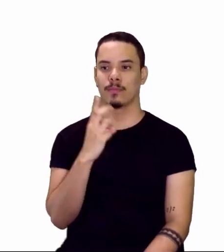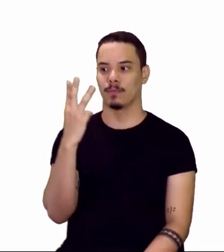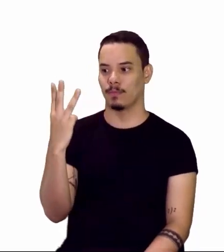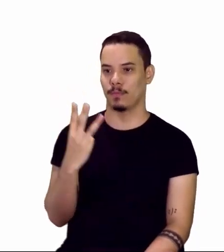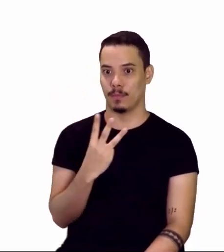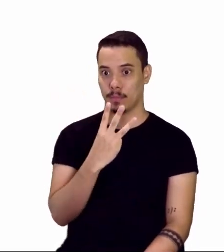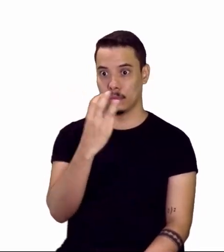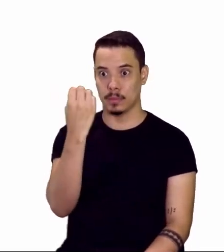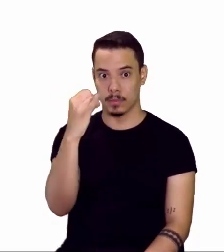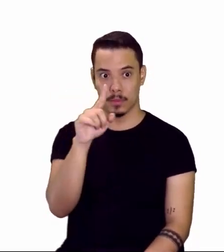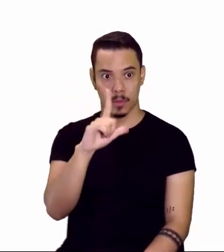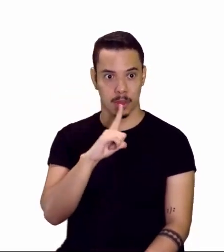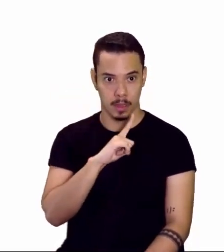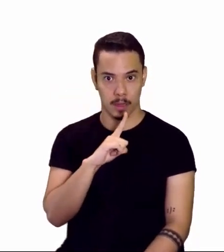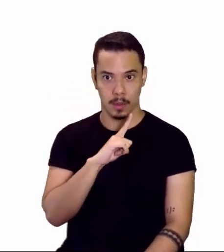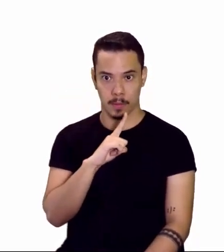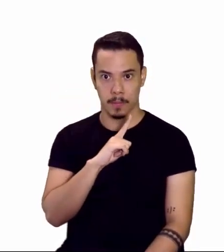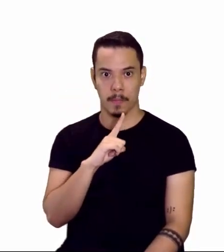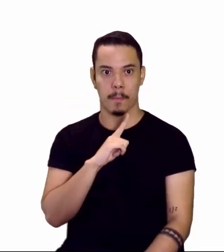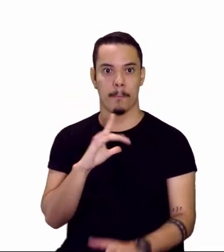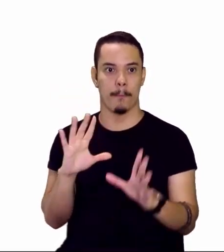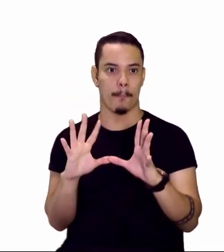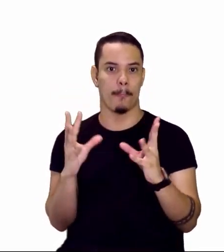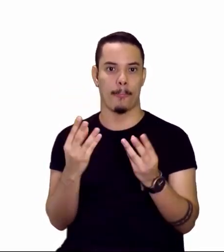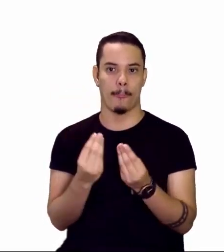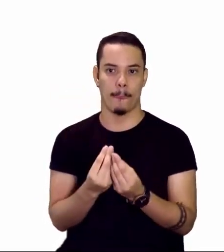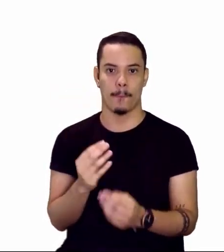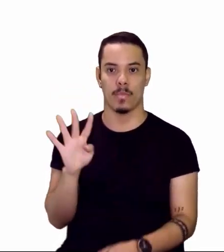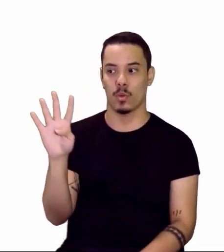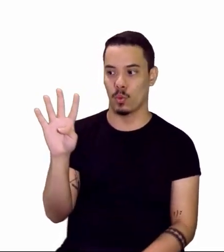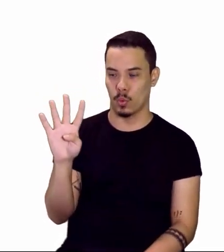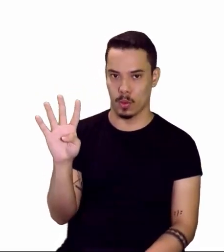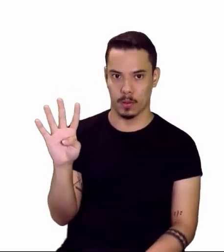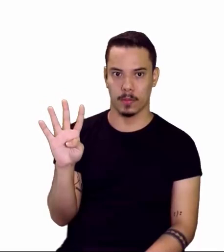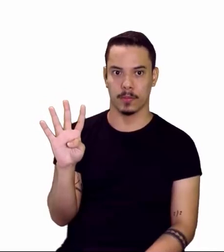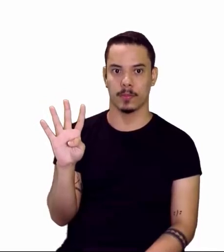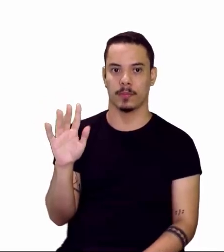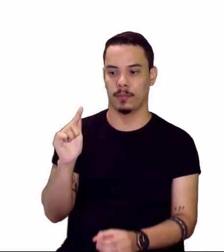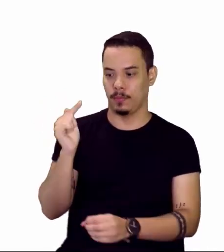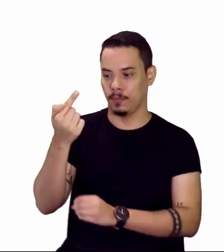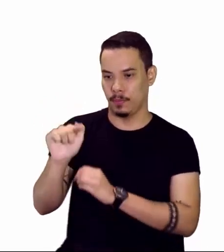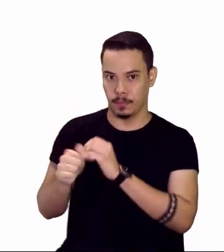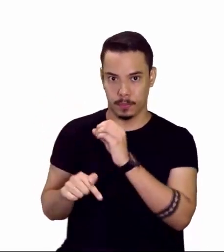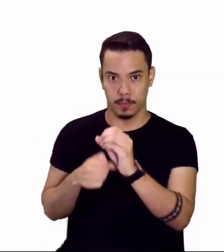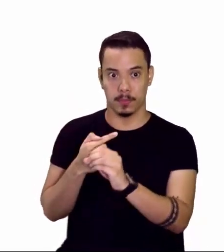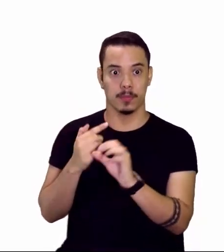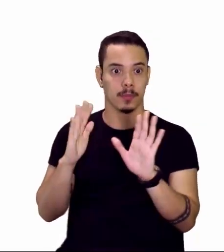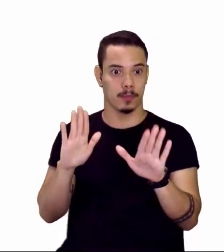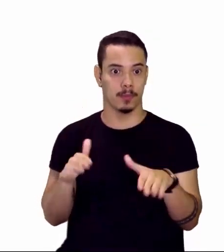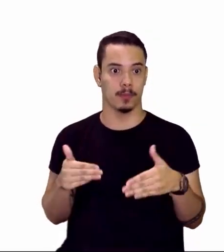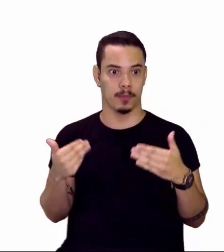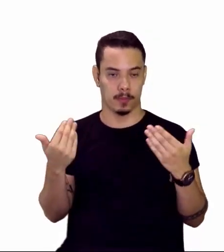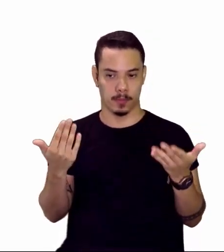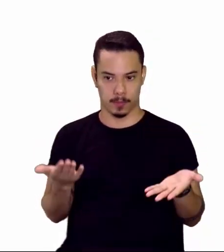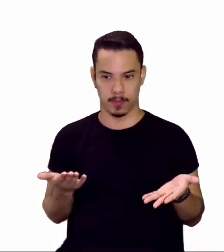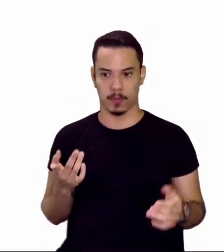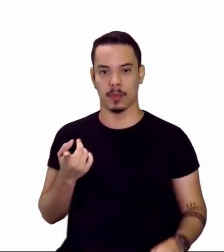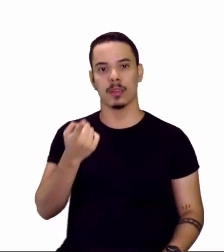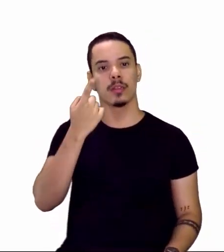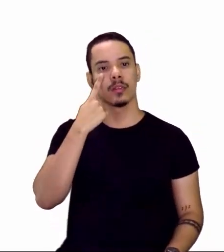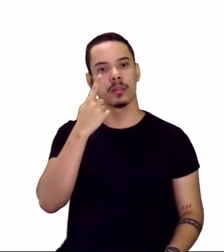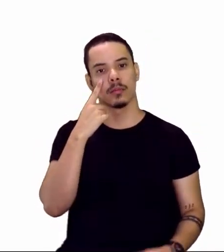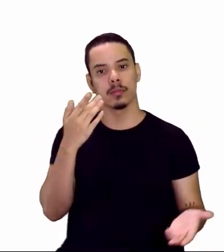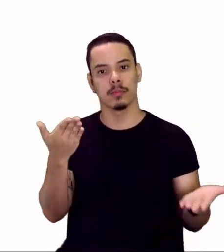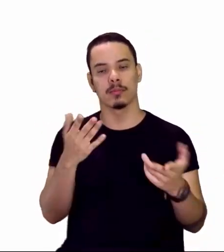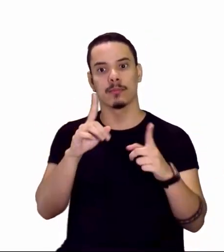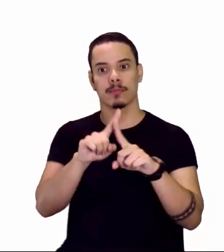tem uma molécula com 4 átomos, então, vamos ver lá agora,